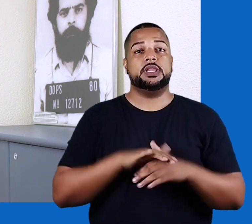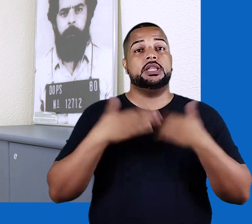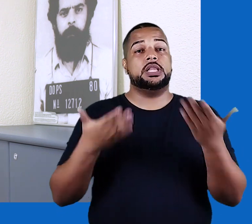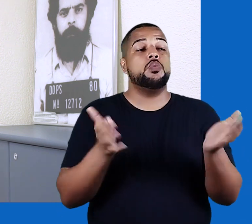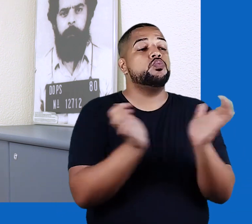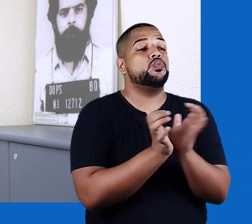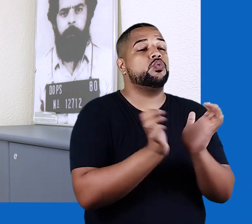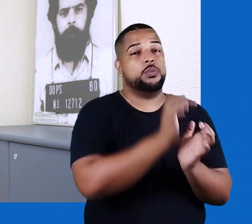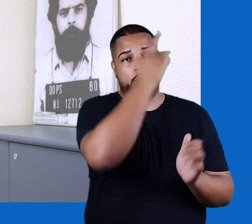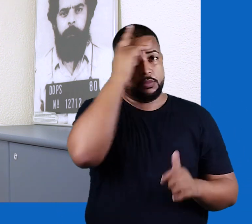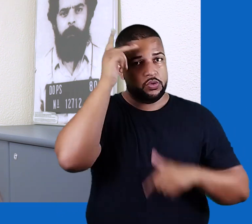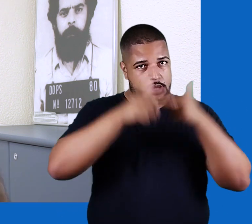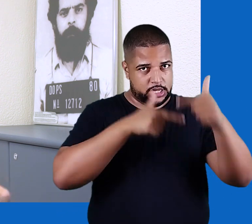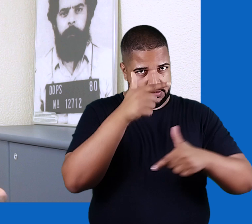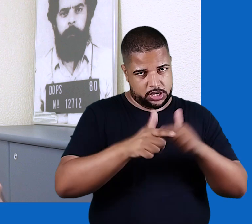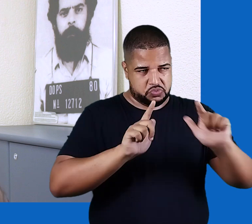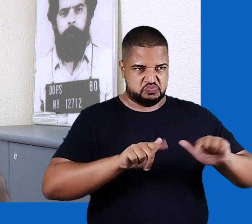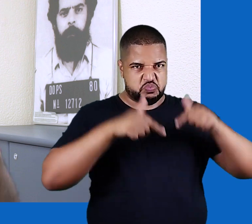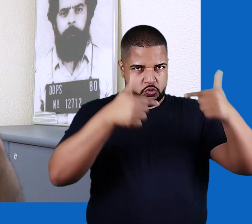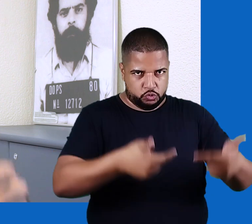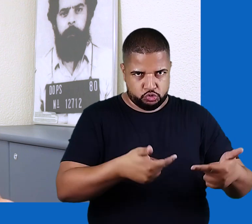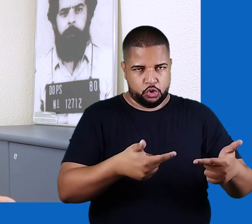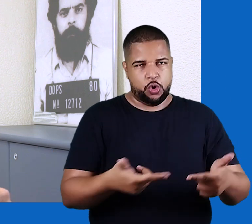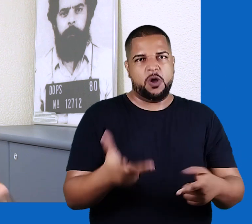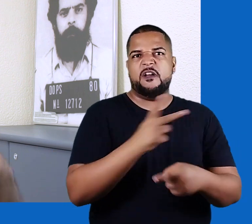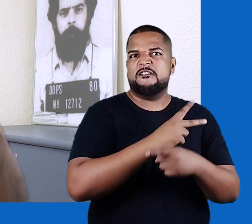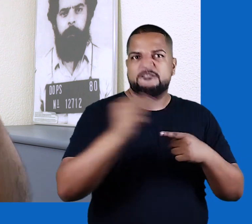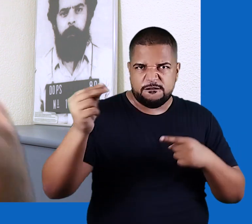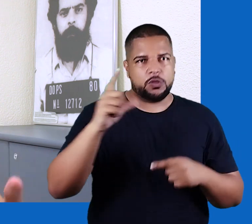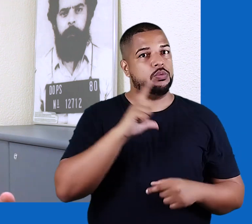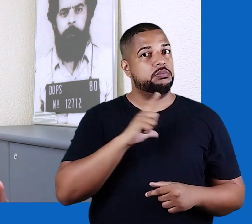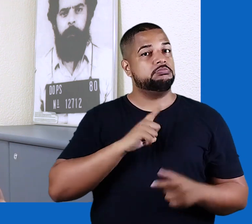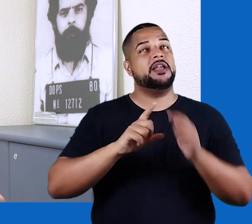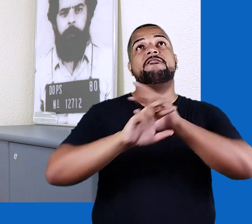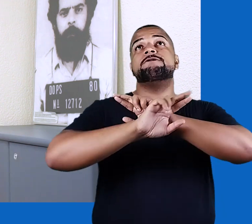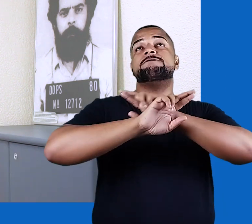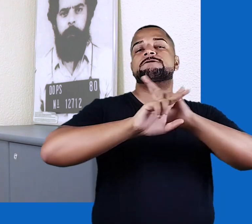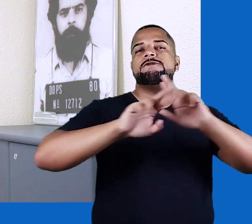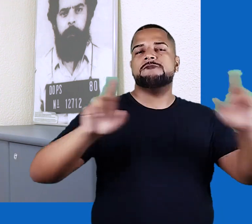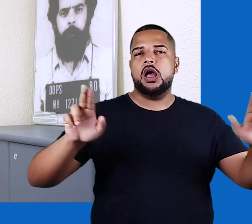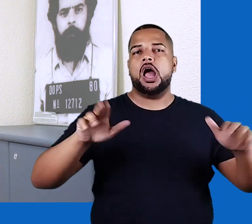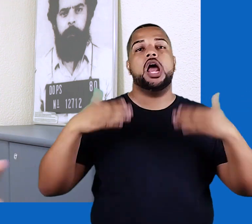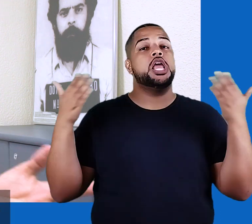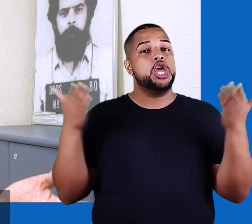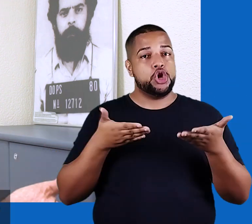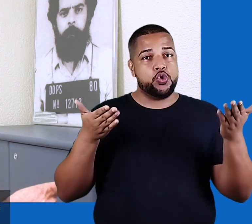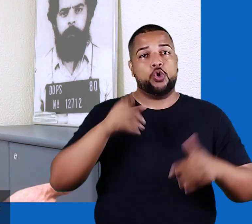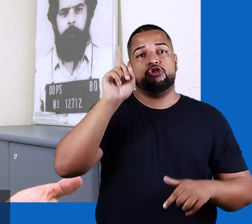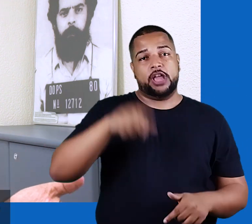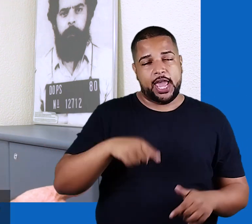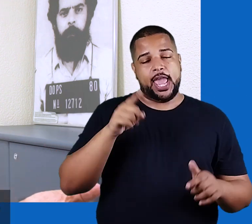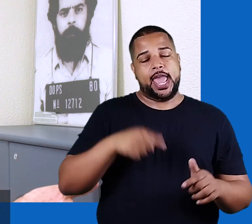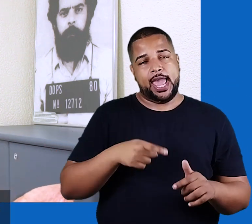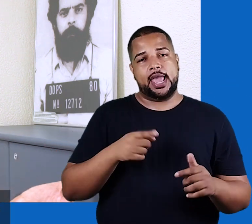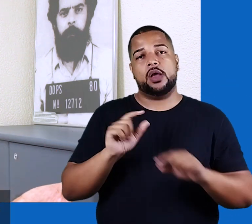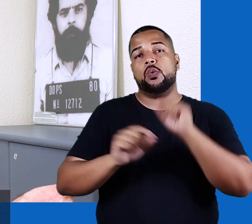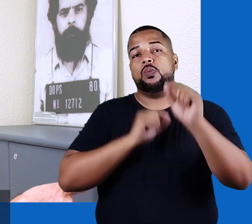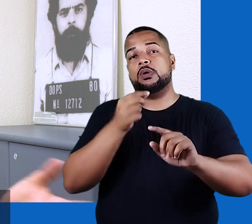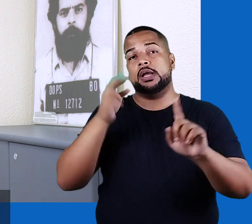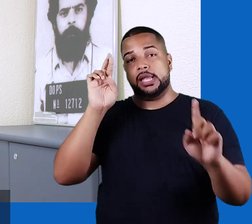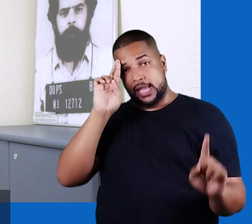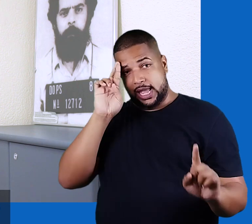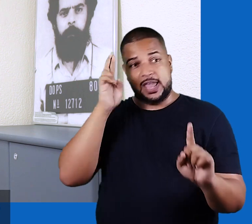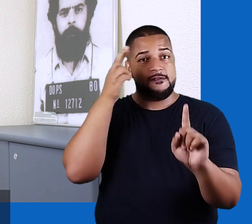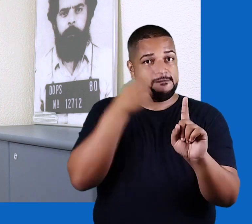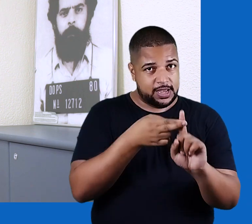categoria foi atrás, lutou, conquistou, obteve vitórias e hoje é a referência que